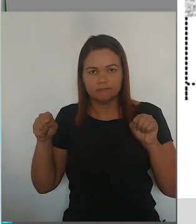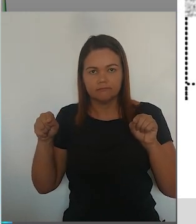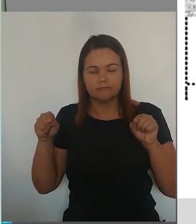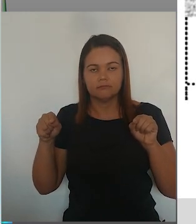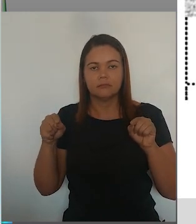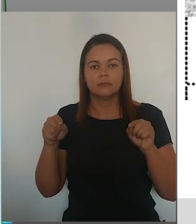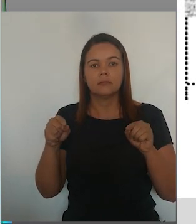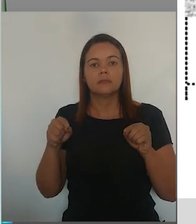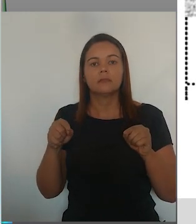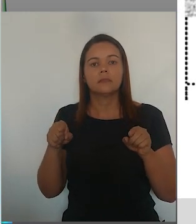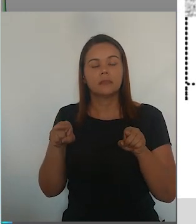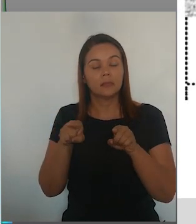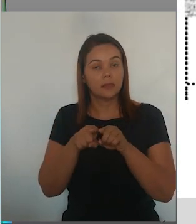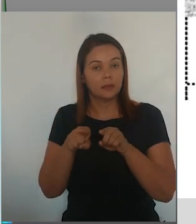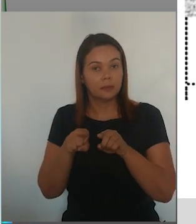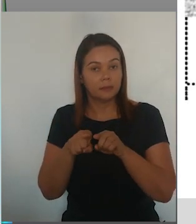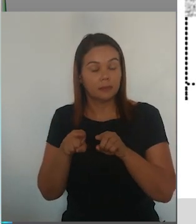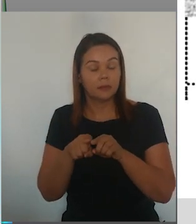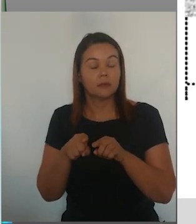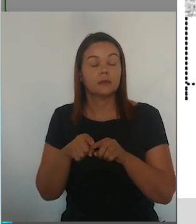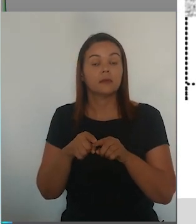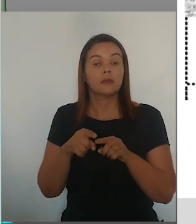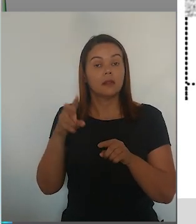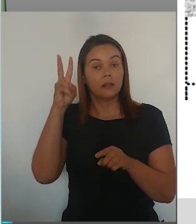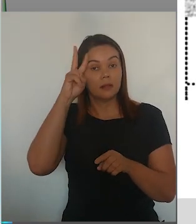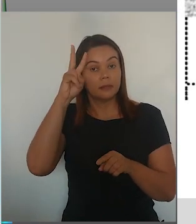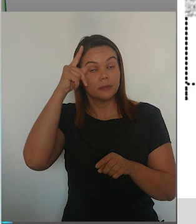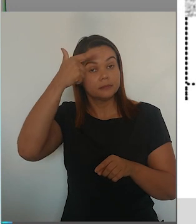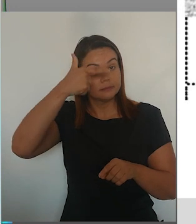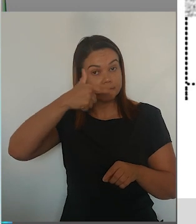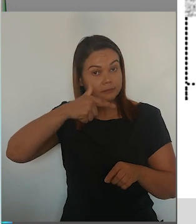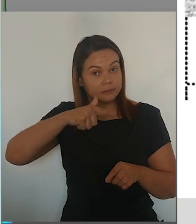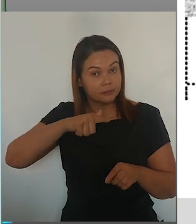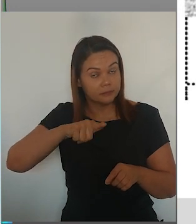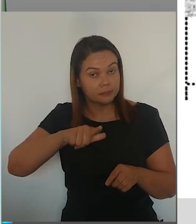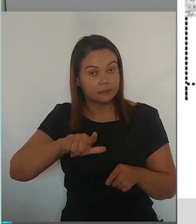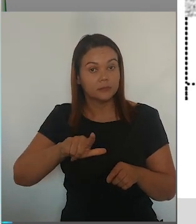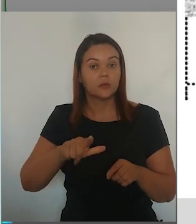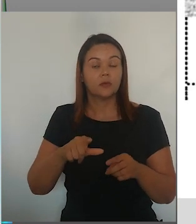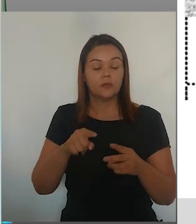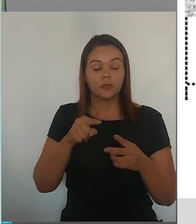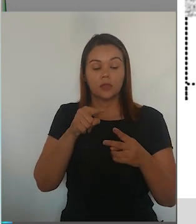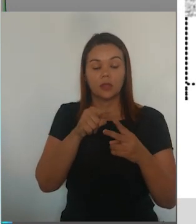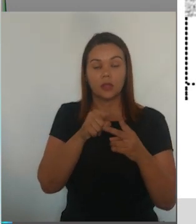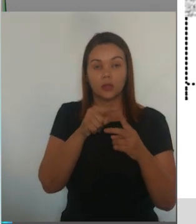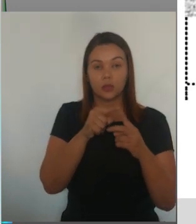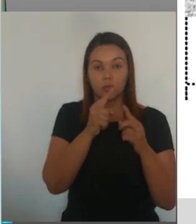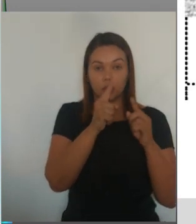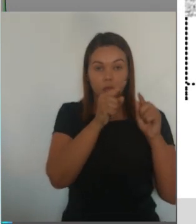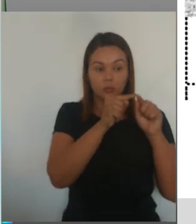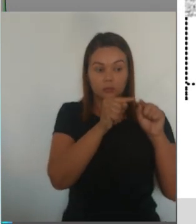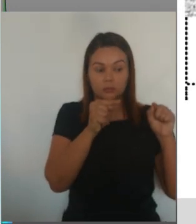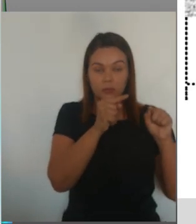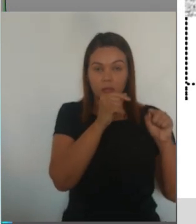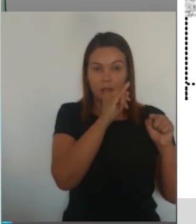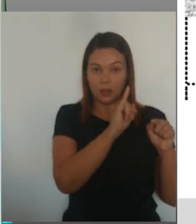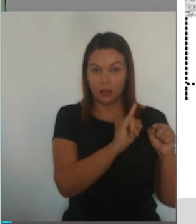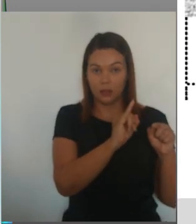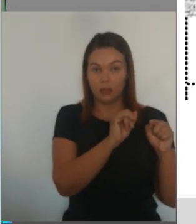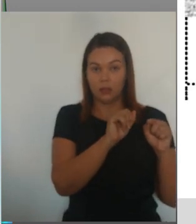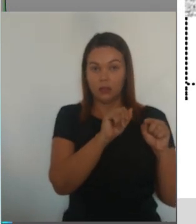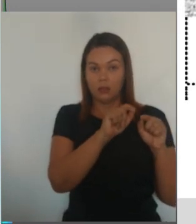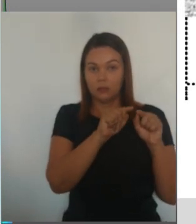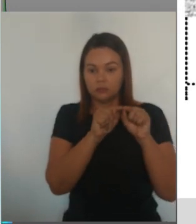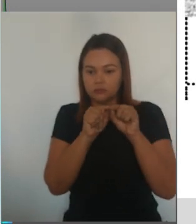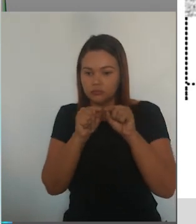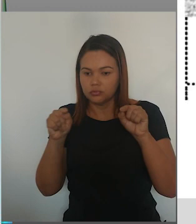outra linha Z. Assim sendo, mais uma vez reforçamos que ele será formado por duas